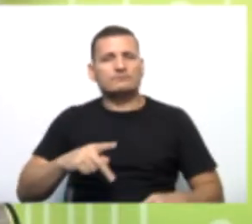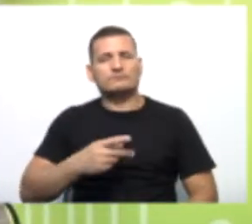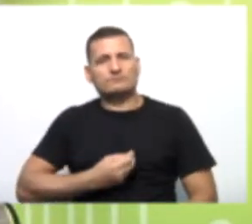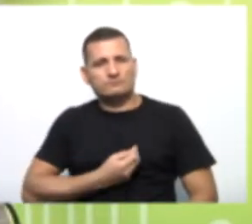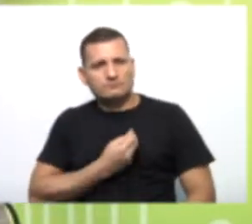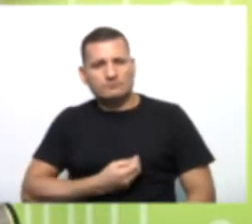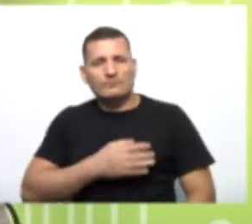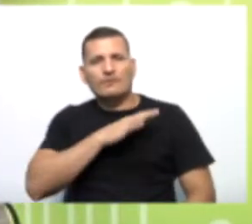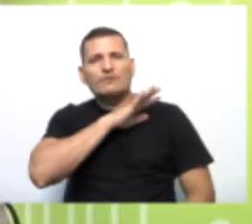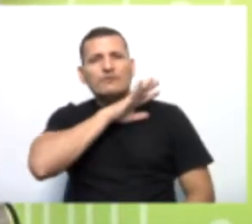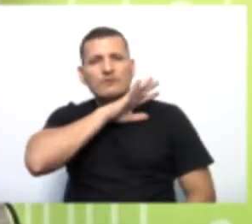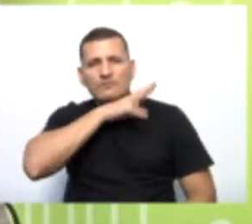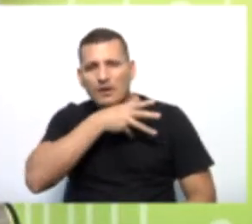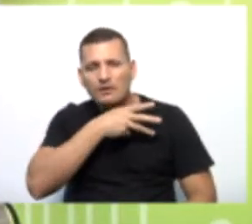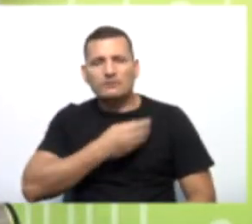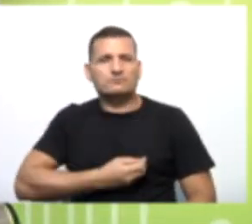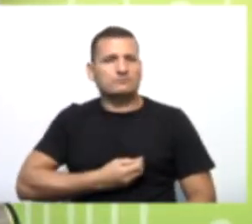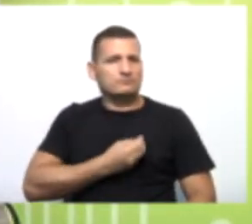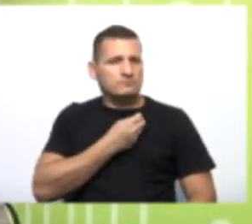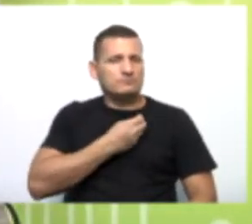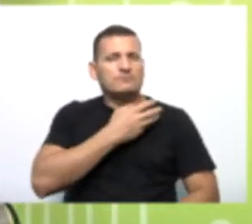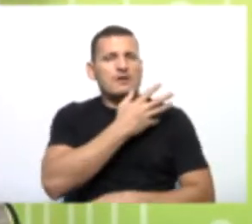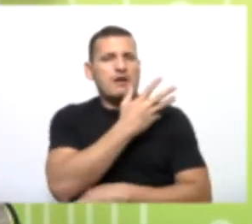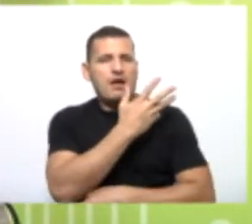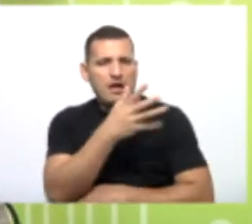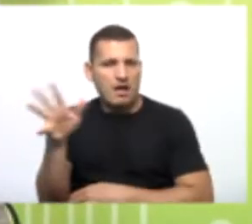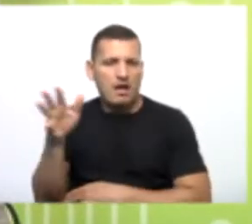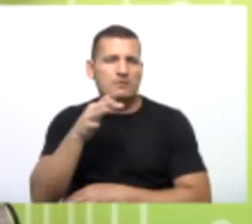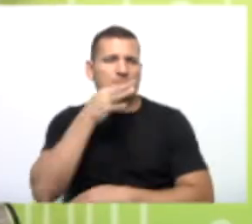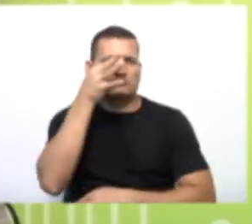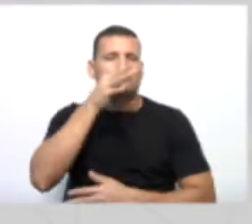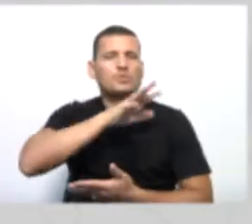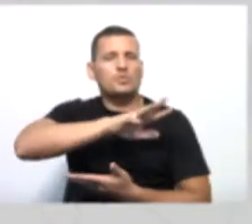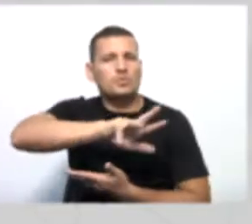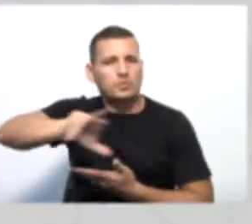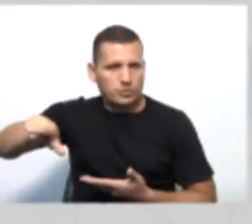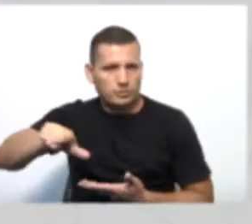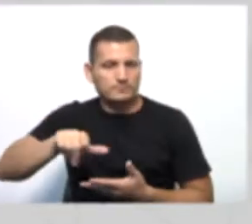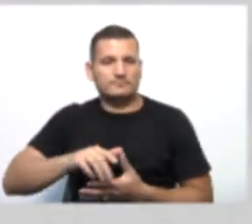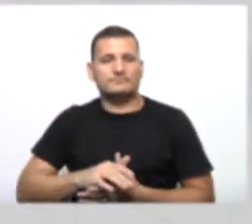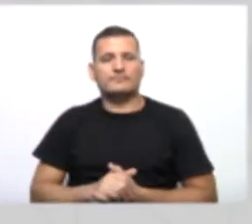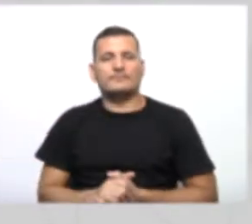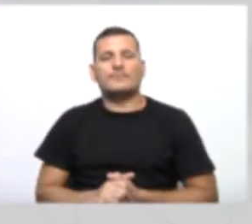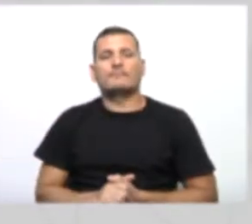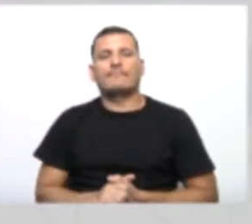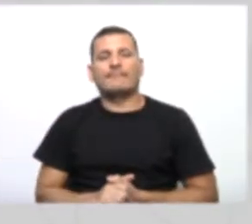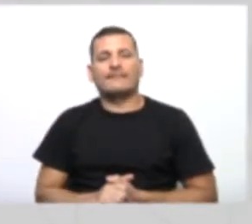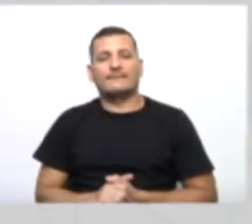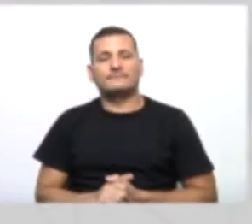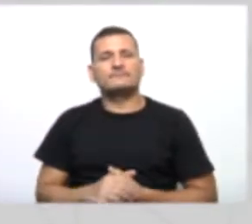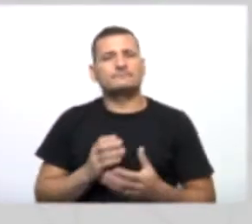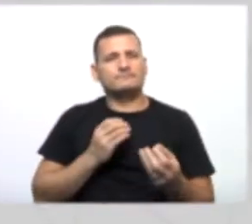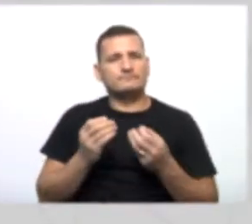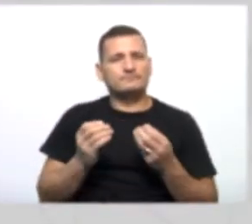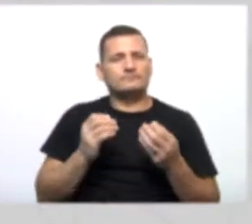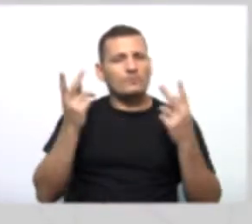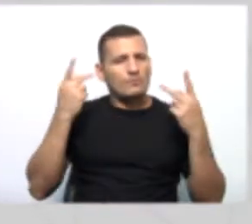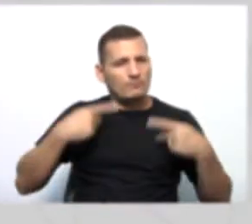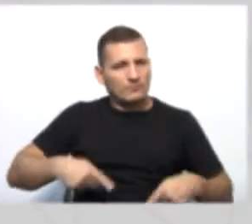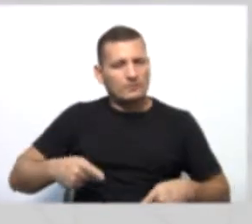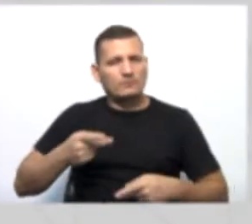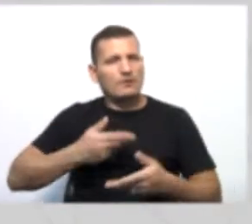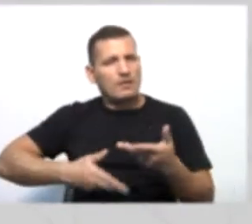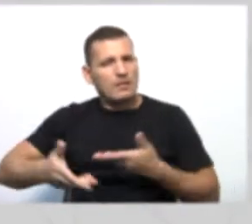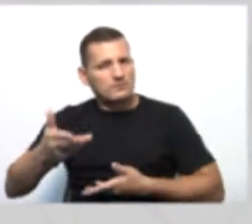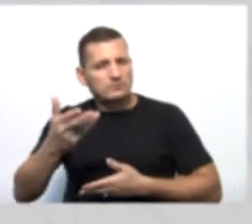a vida das plantas, a vida de todos, tá certo? Vamos lá então. A relação do ser humano com a natureza